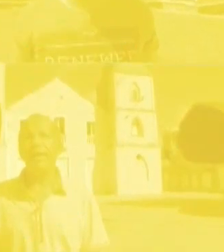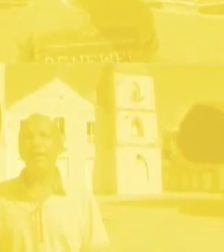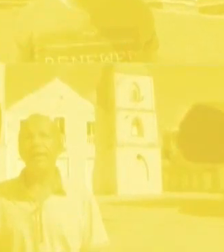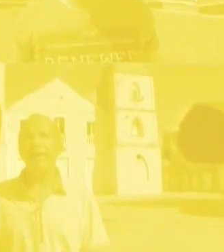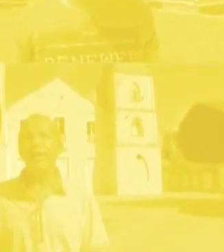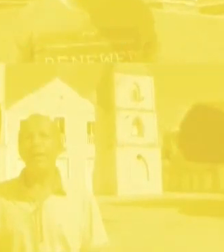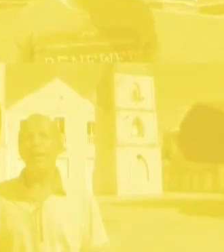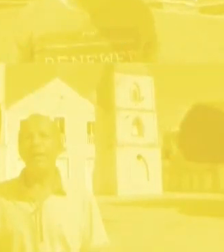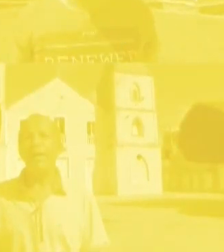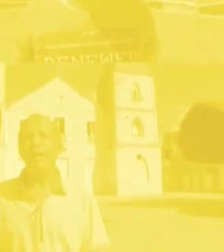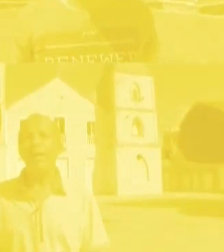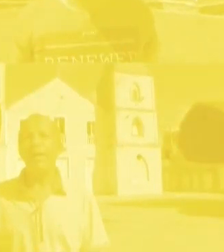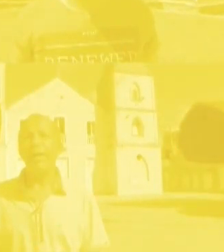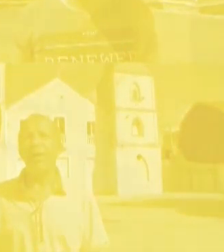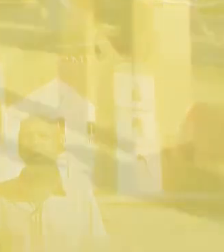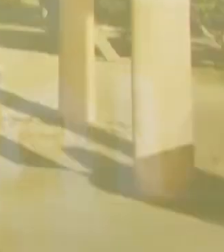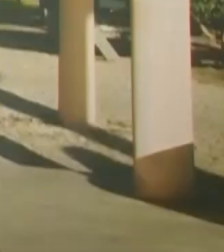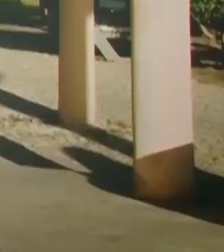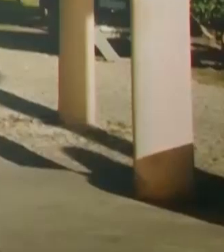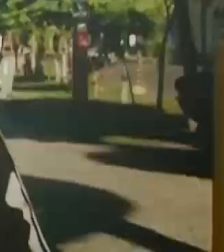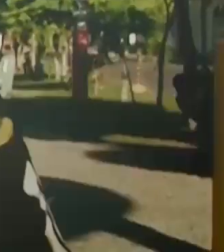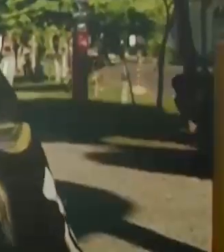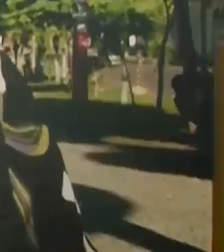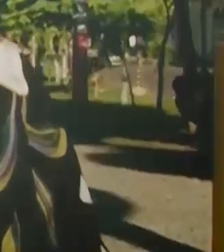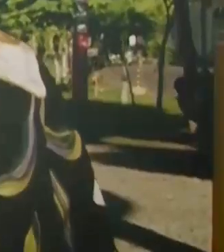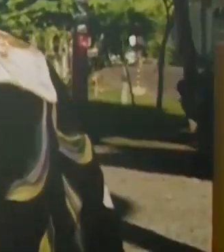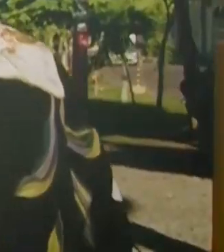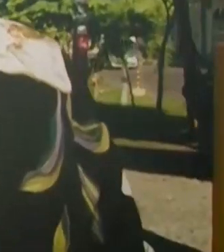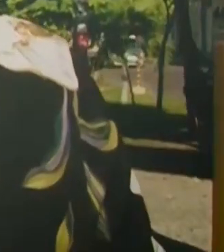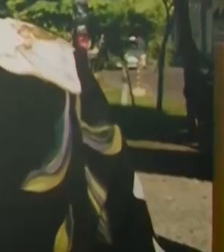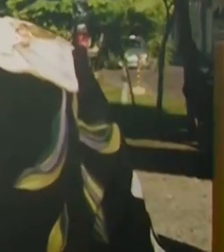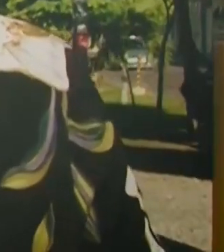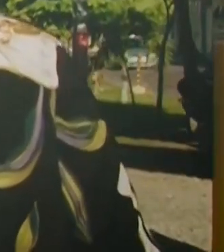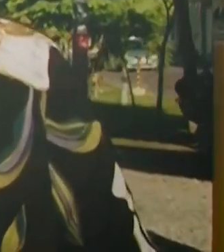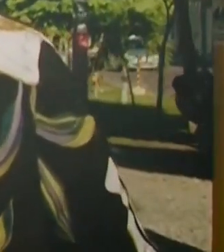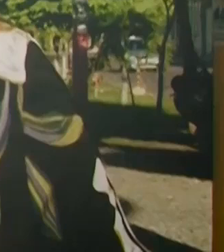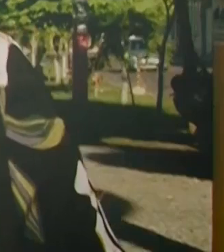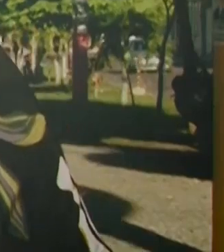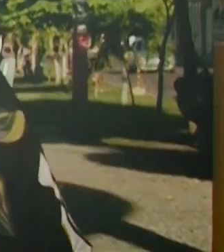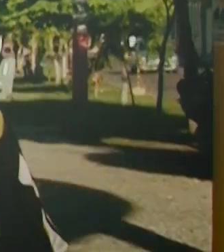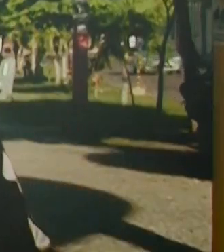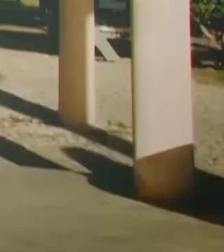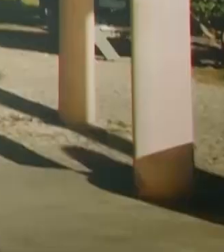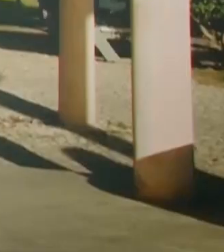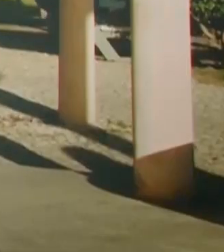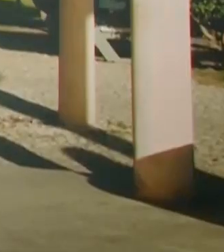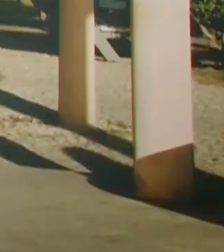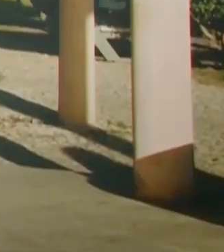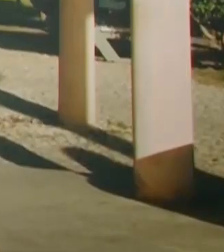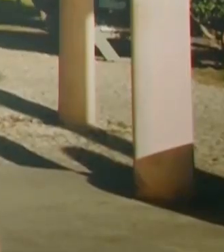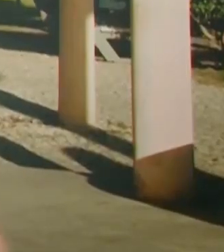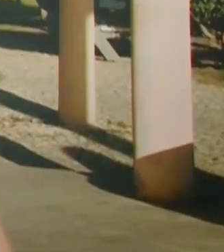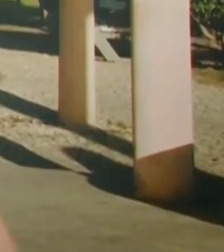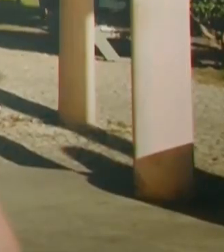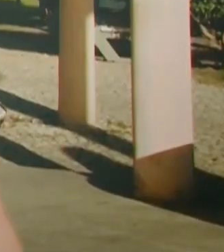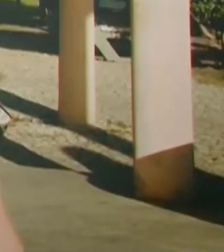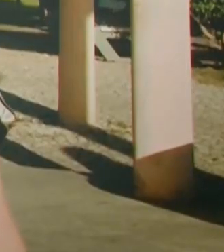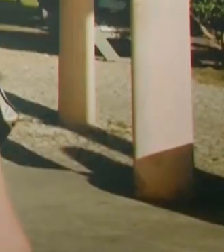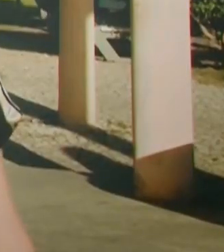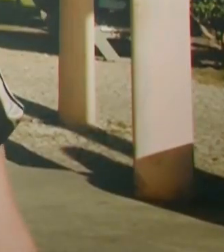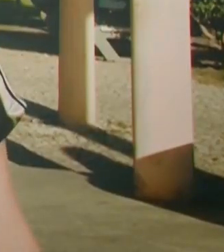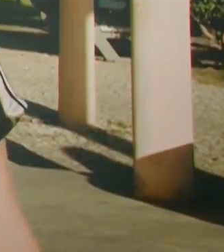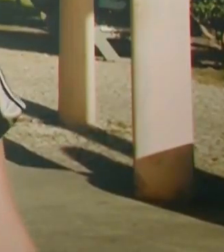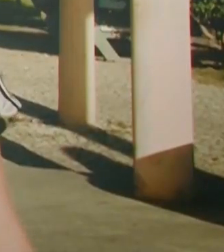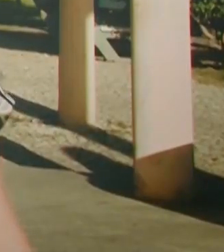A cidade que um dia formou-se de um homem, parecia ser cigano. Ribeiro era o seu nome, em Cajueiro era sua casa,